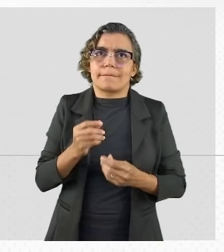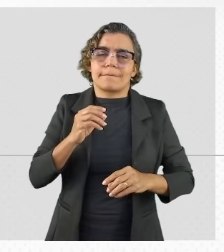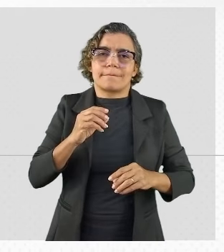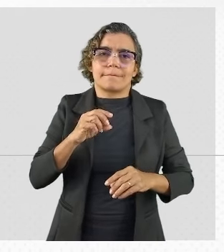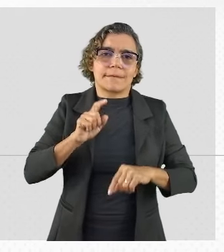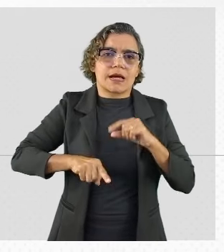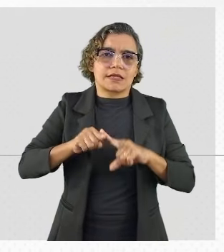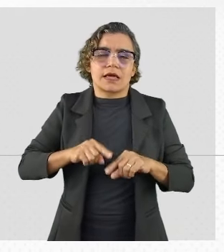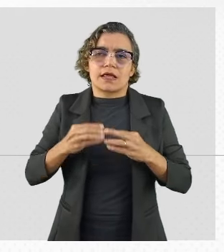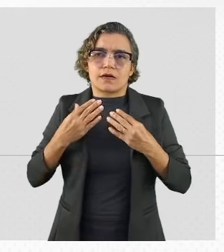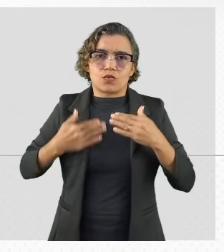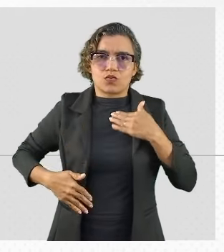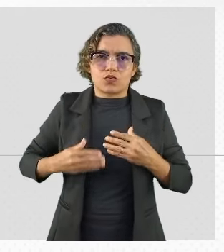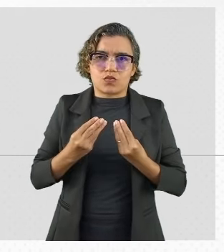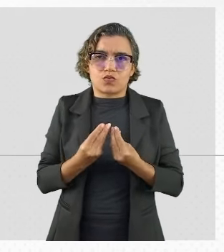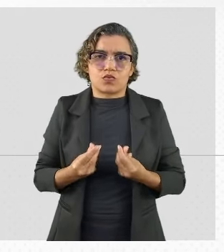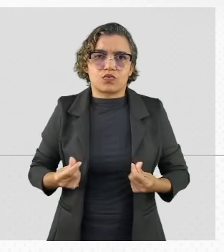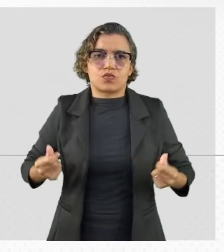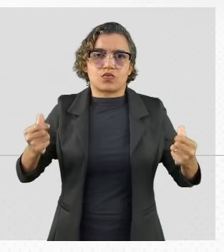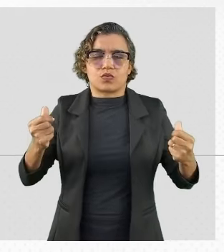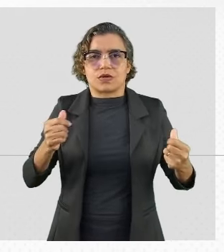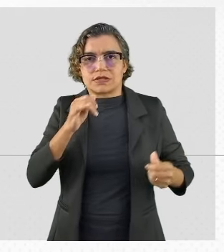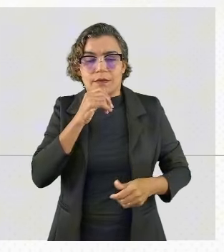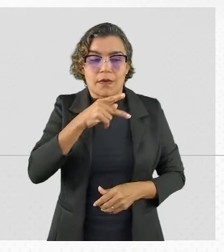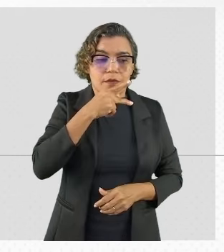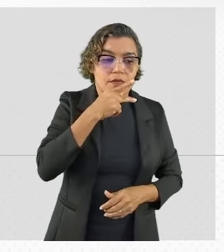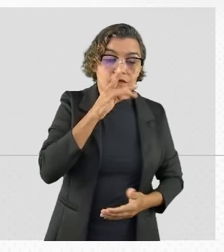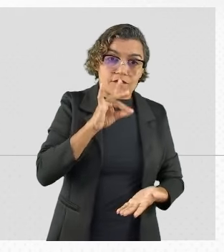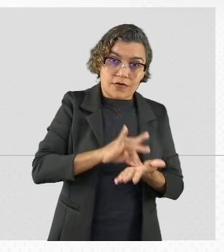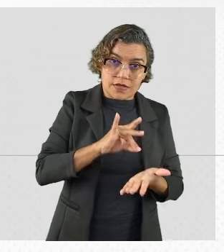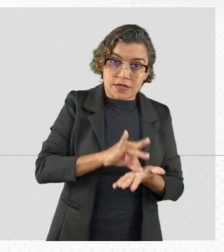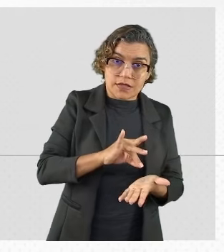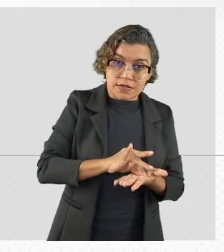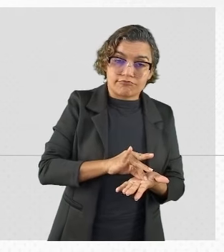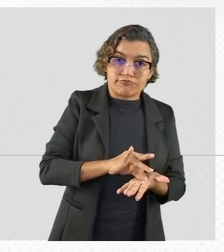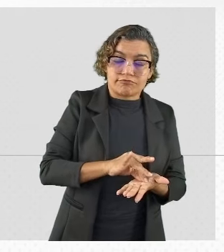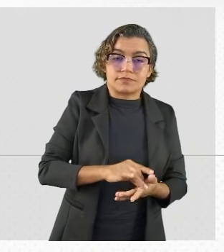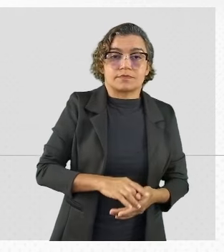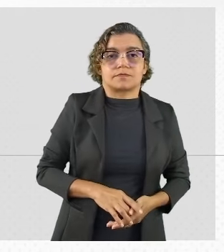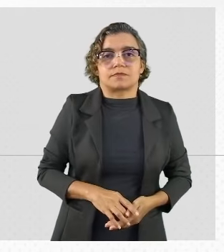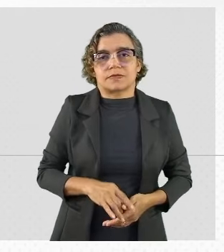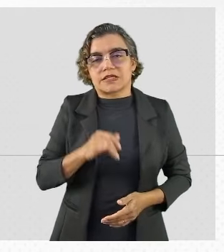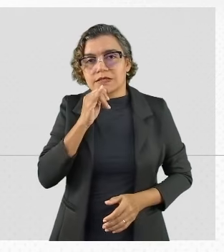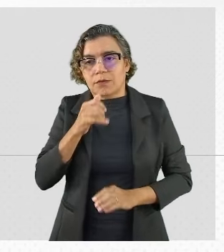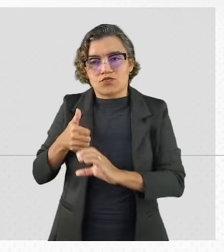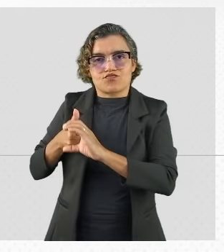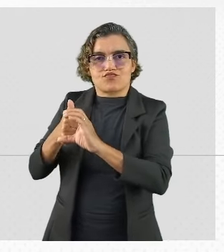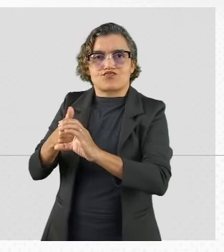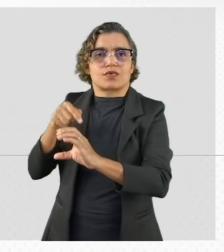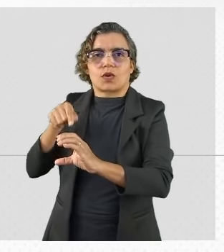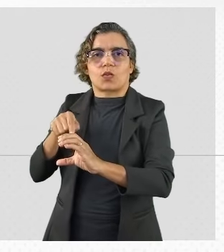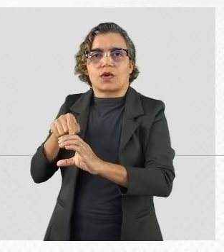o Platão está apontando para o mundo das ideias, a verdadeira realidade, né? Por exemplo, no cristianismo,